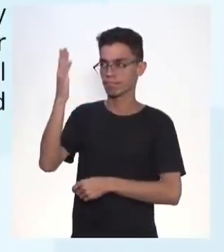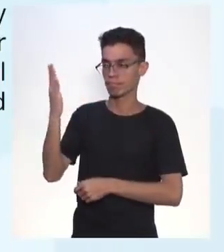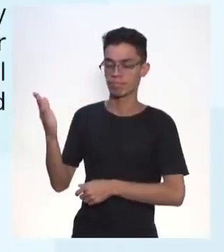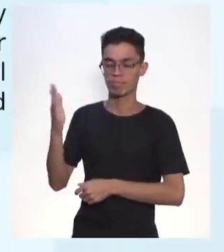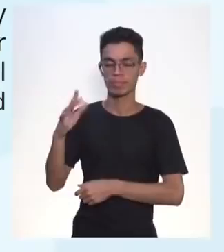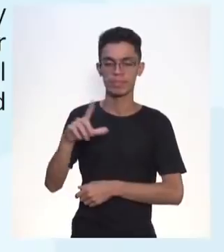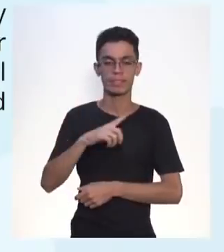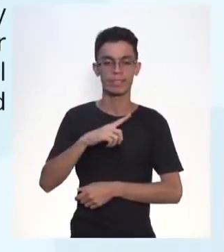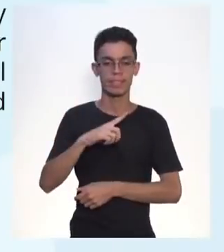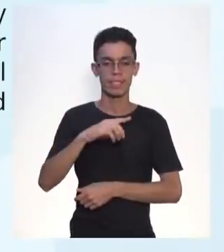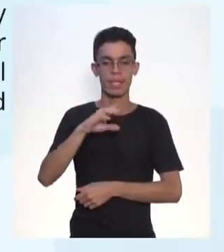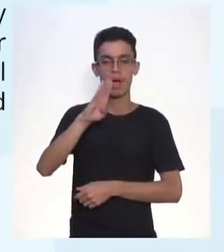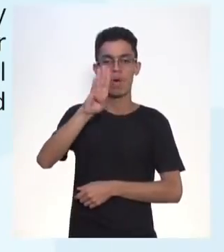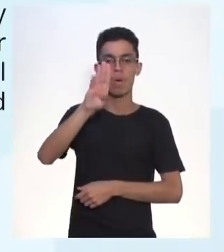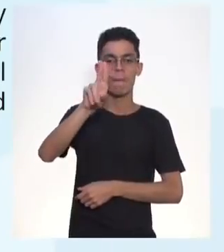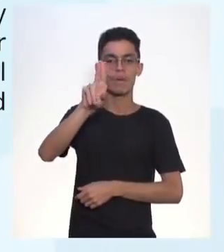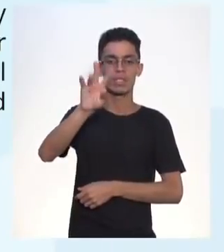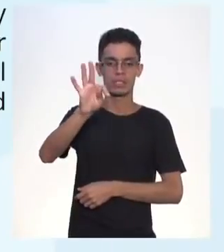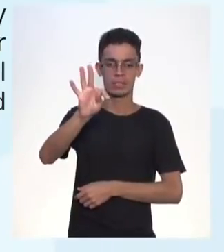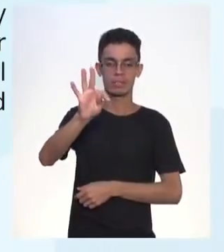but.